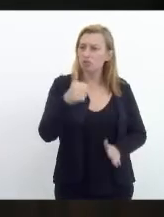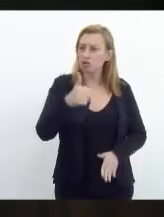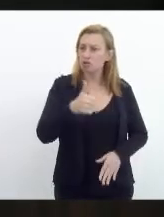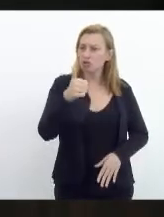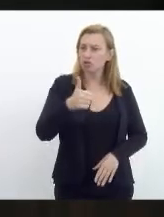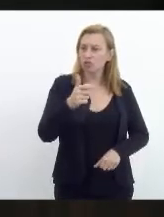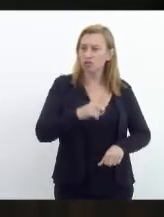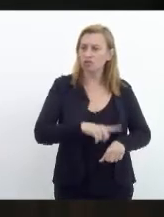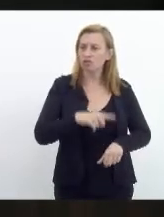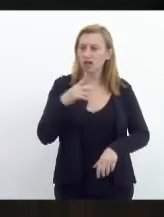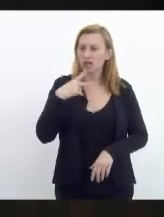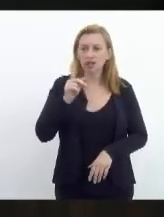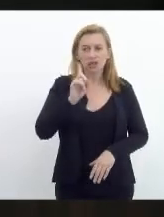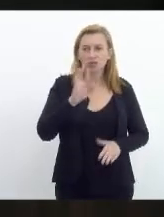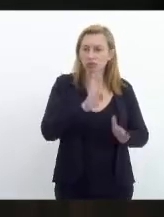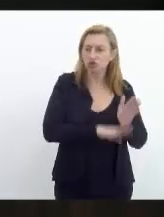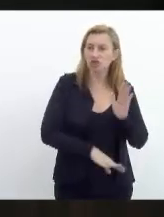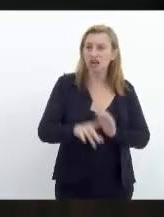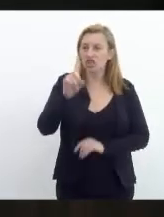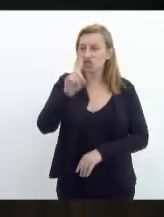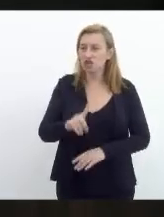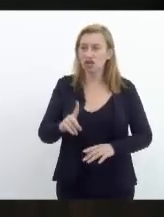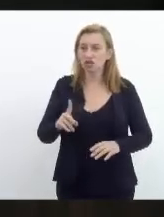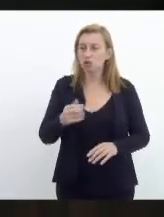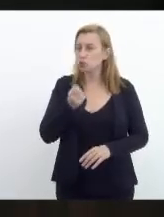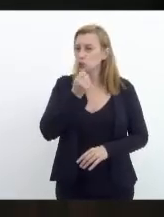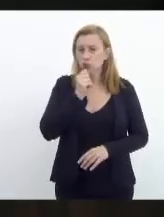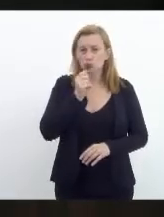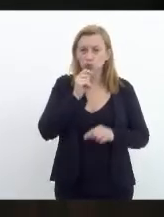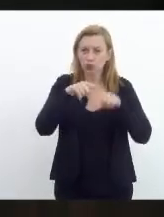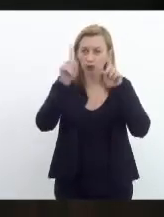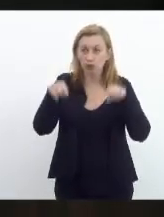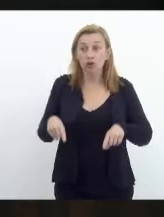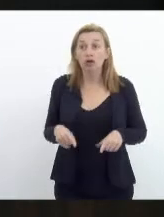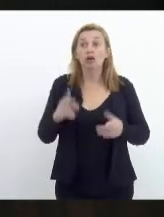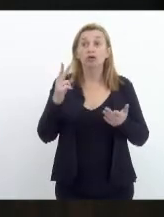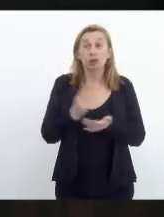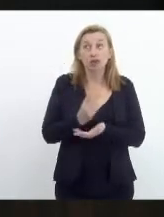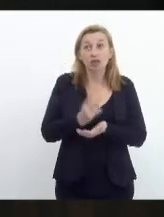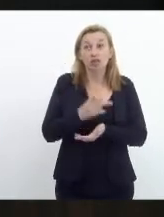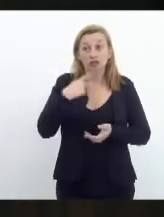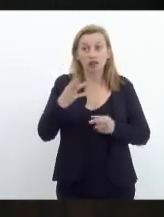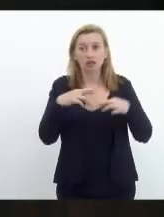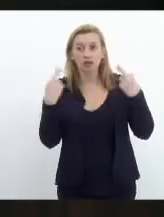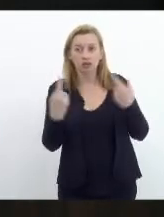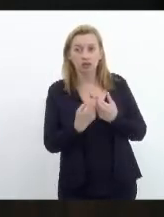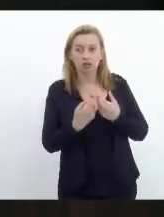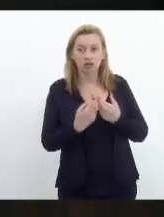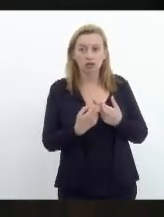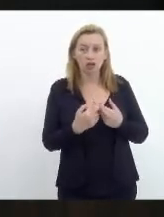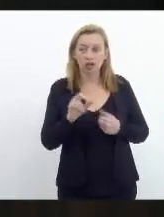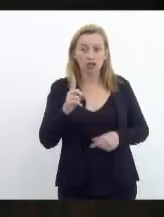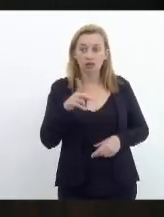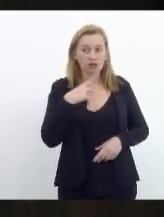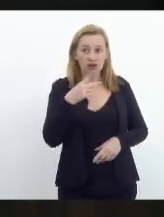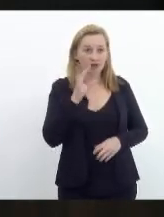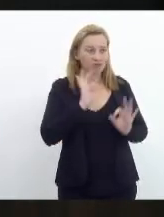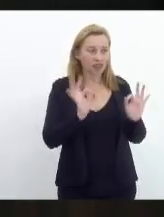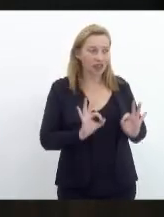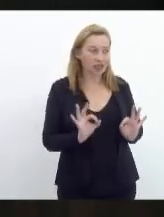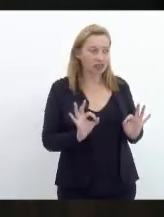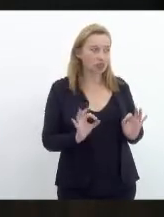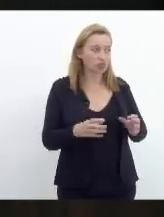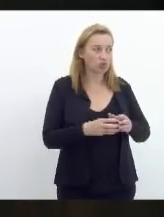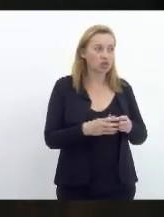falado, não vamos retirar direito de nenhum servidor. Apesar que a gente fala isso numa reunião, eles não dizem isso para as categorias. Eles